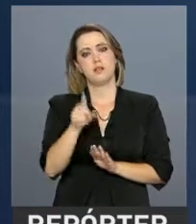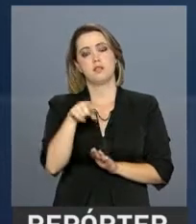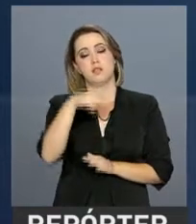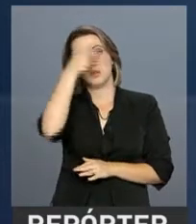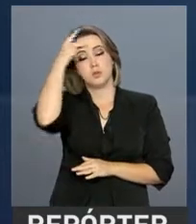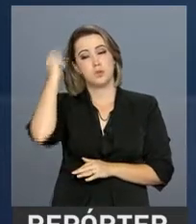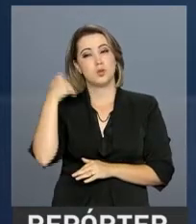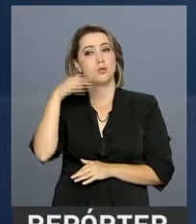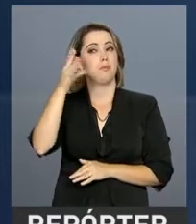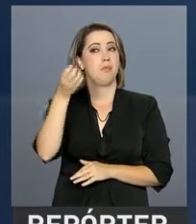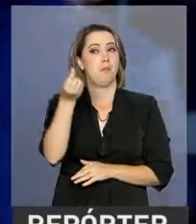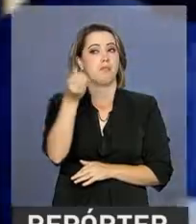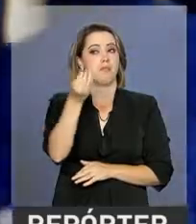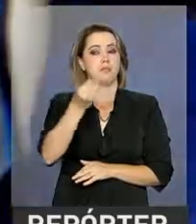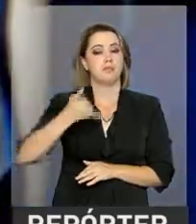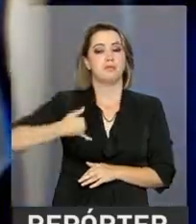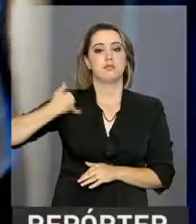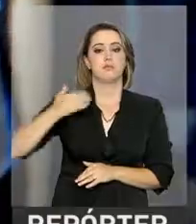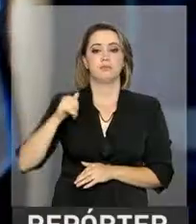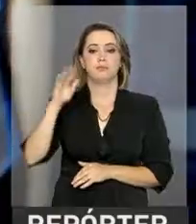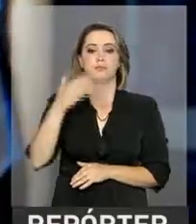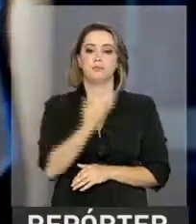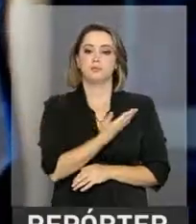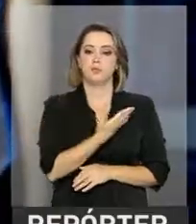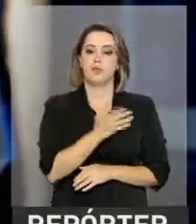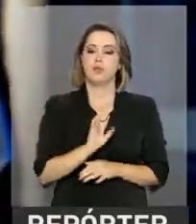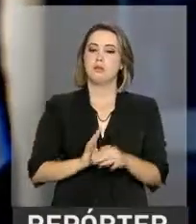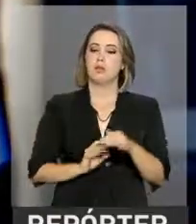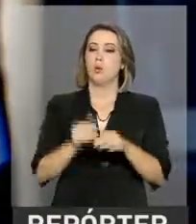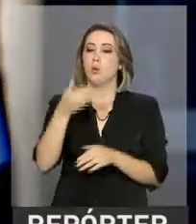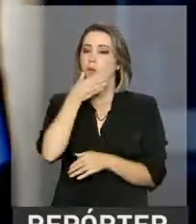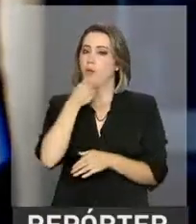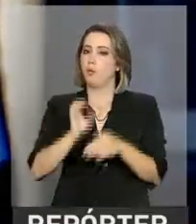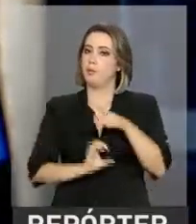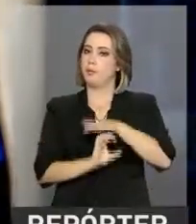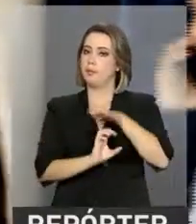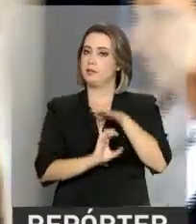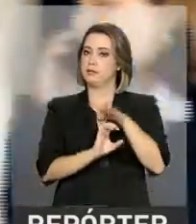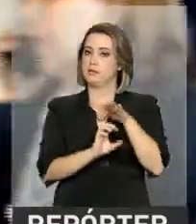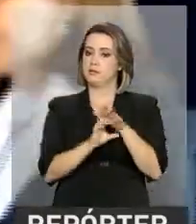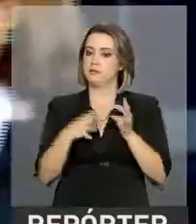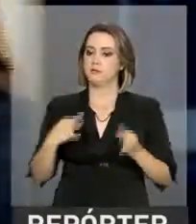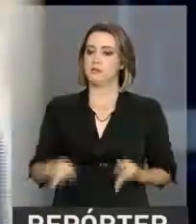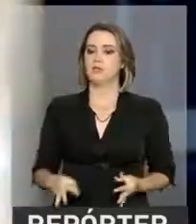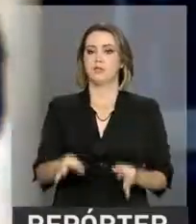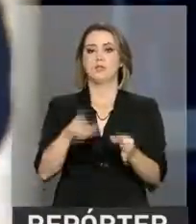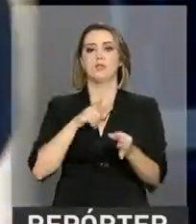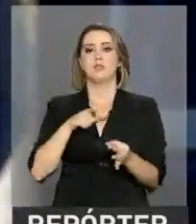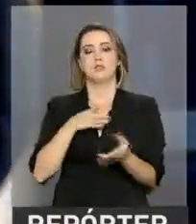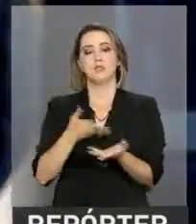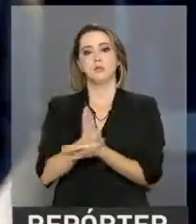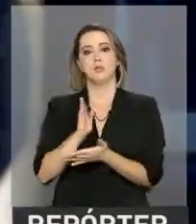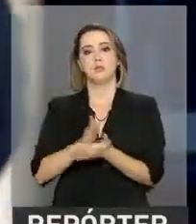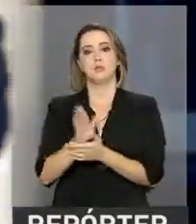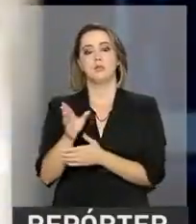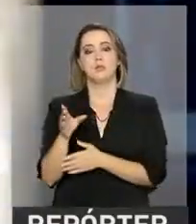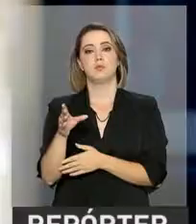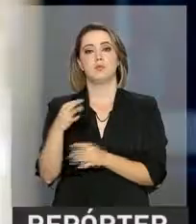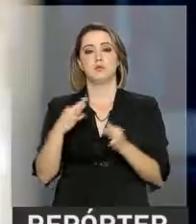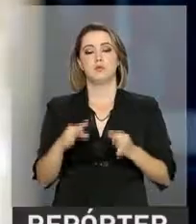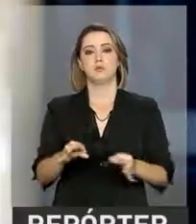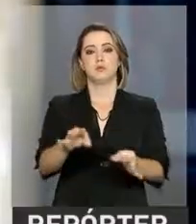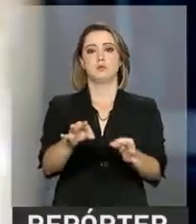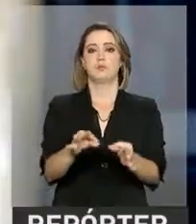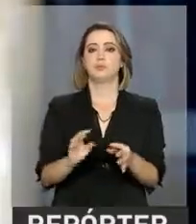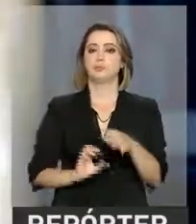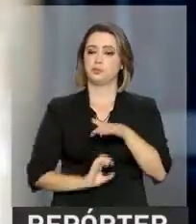com mais de 60 anos rodrigo empresário de tecnologia e teve um projeto aprovado pelo banco do brasil pelo programa empreender